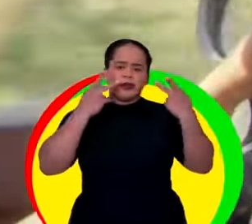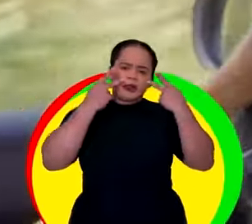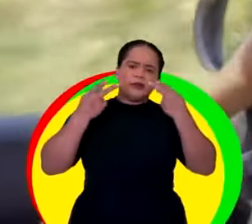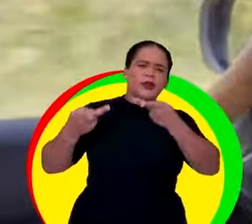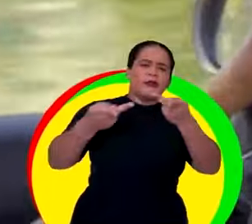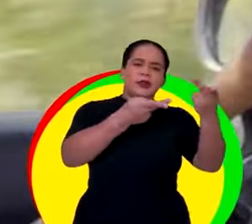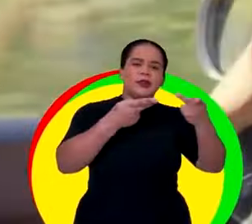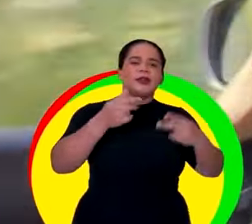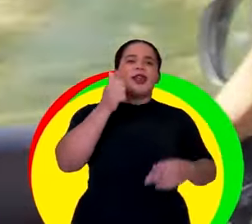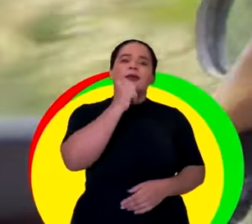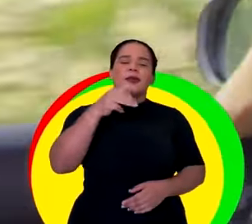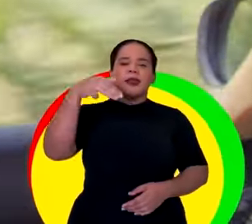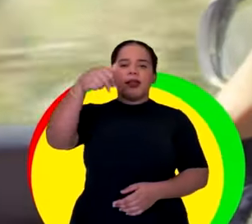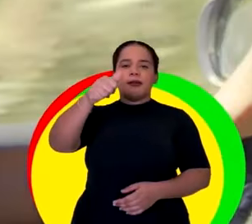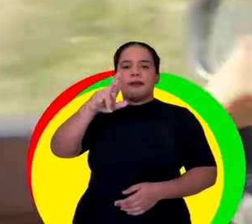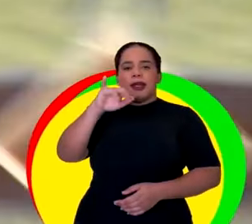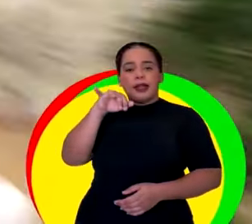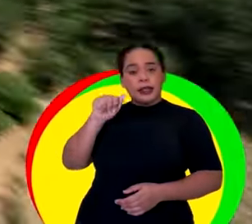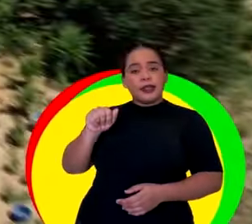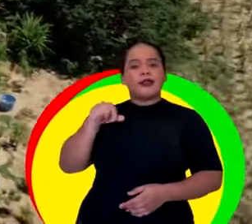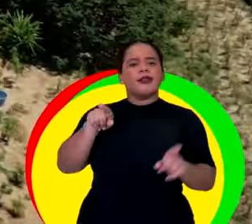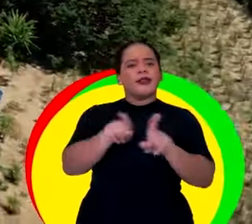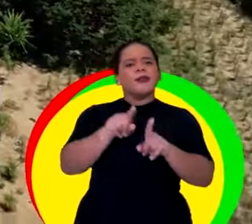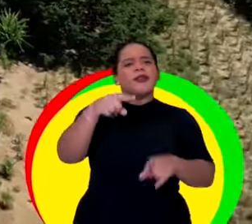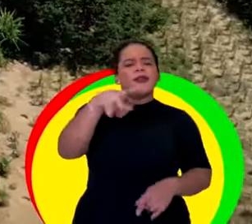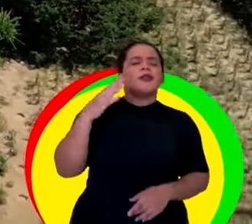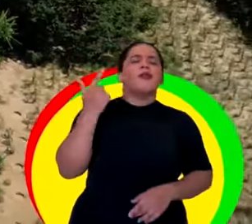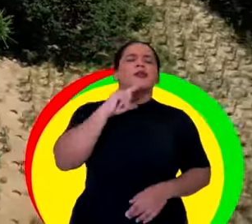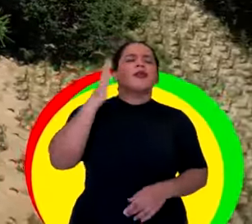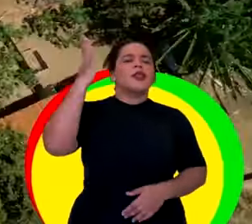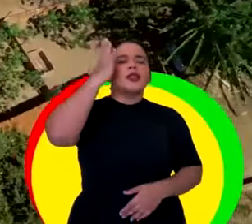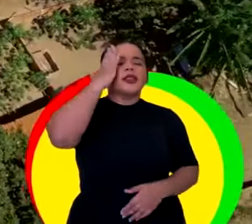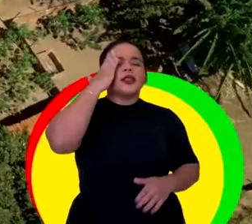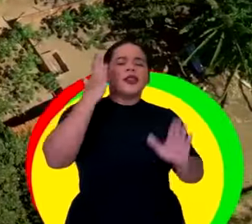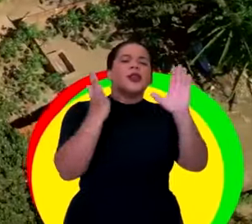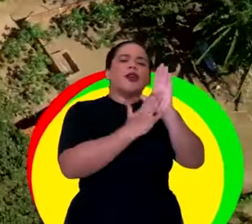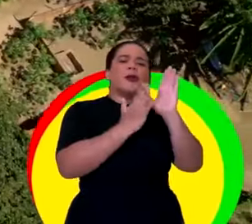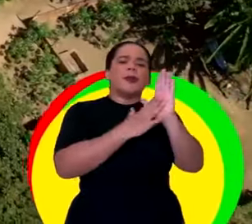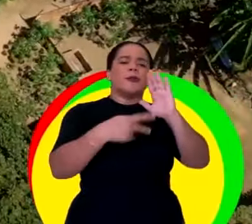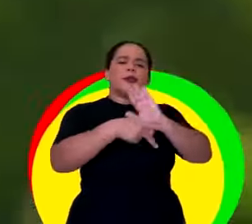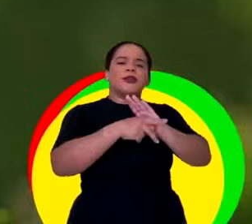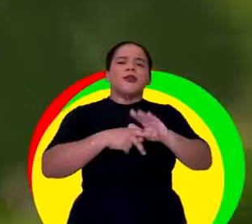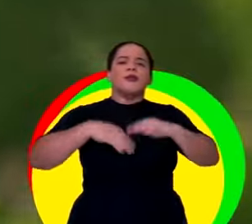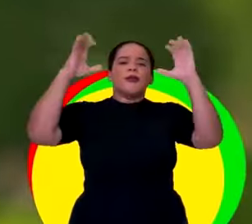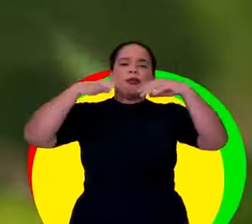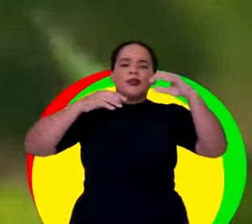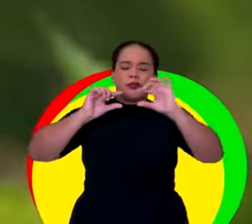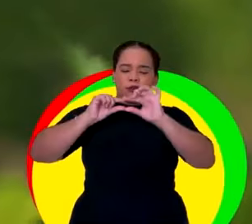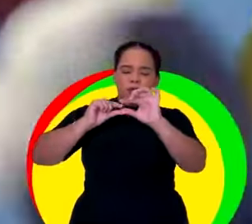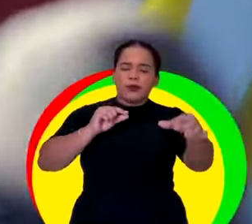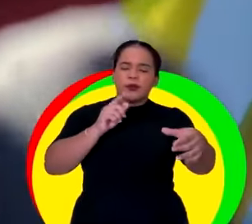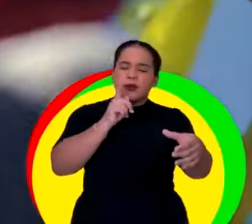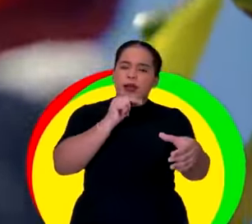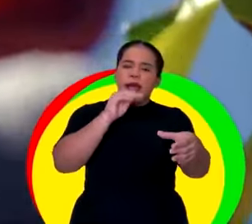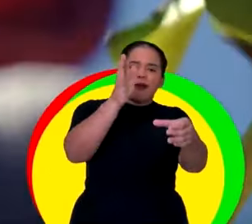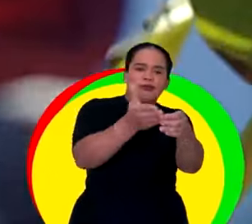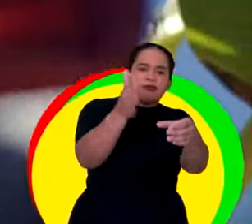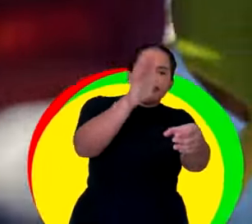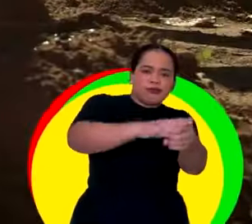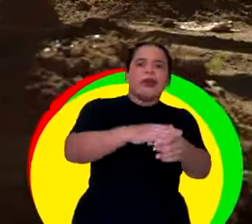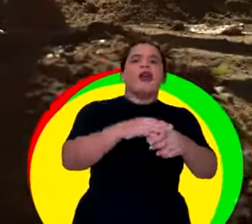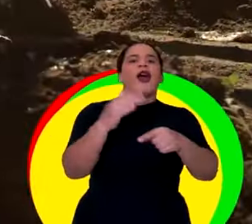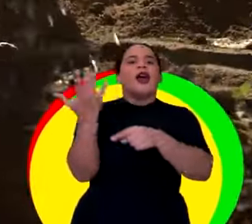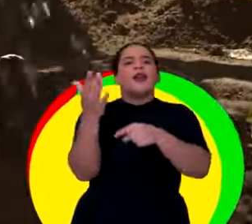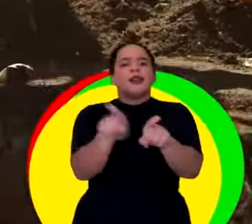Hoje a gente vai conhecer dona Mari Vaneide e vocês vão entender como os programas cisternas e fomento Rural contribuem para